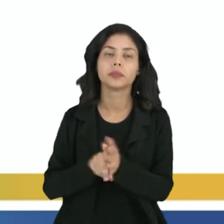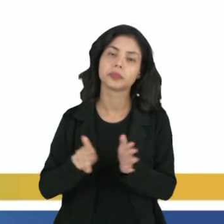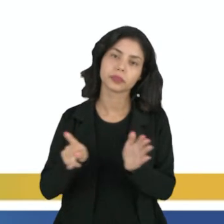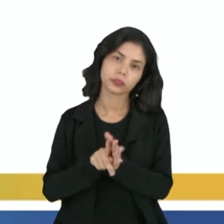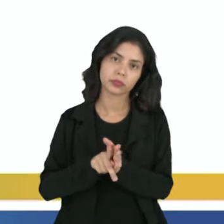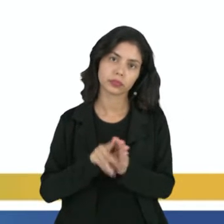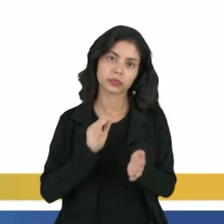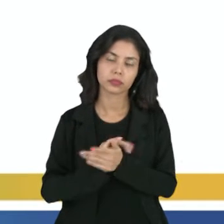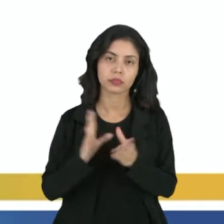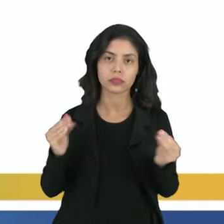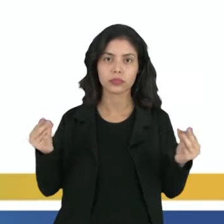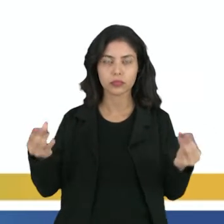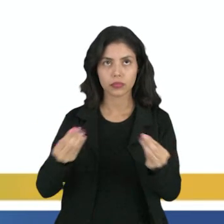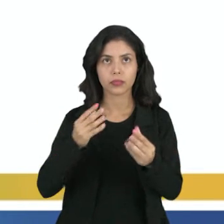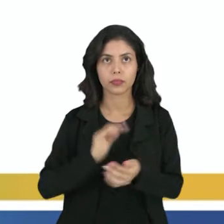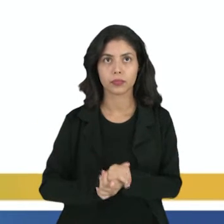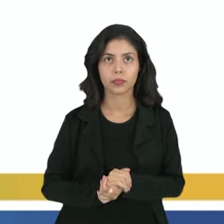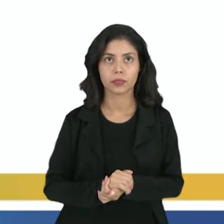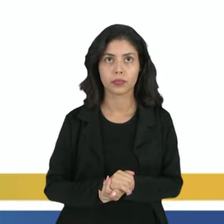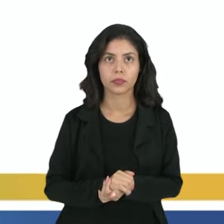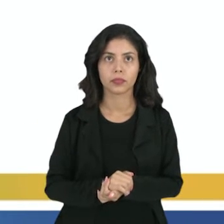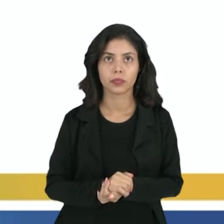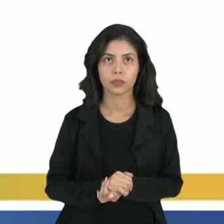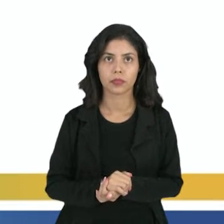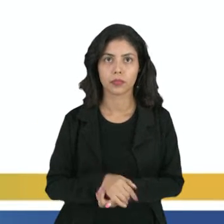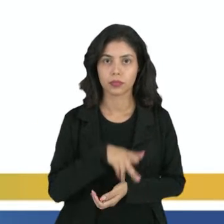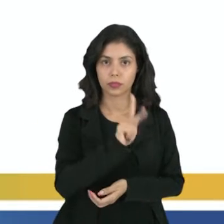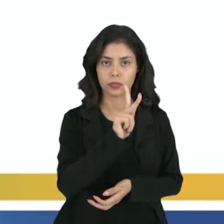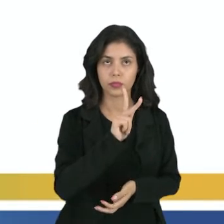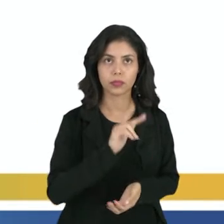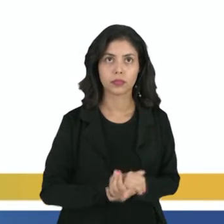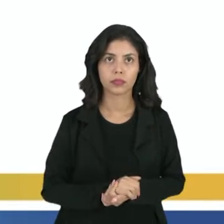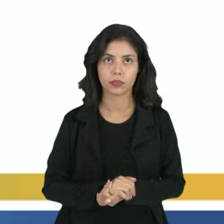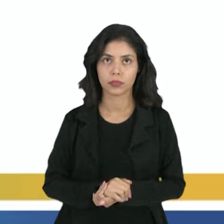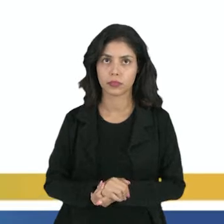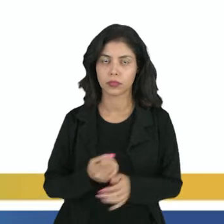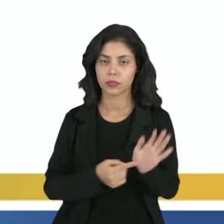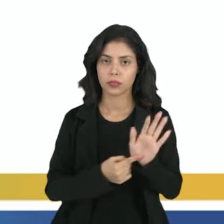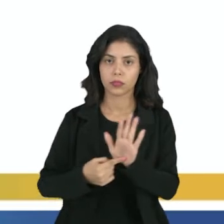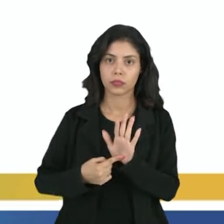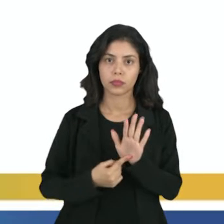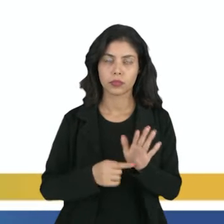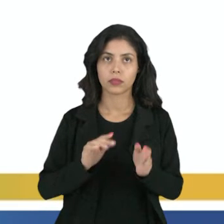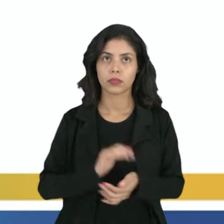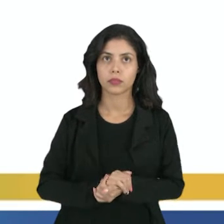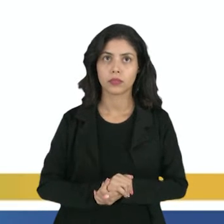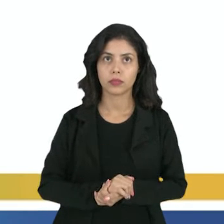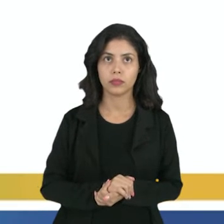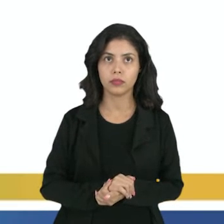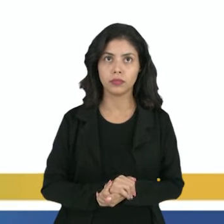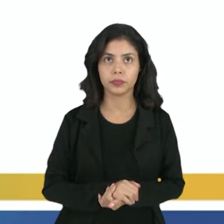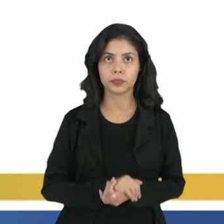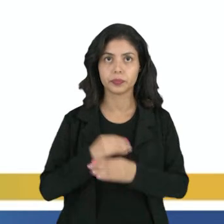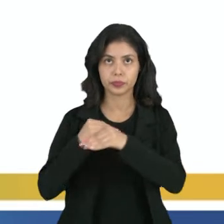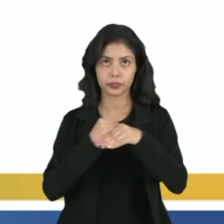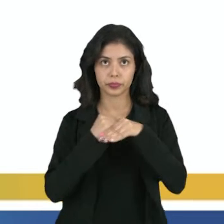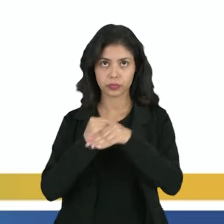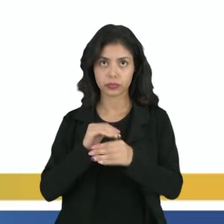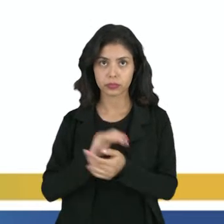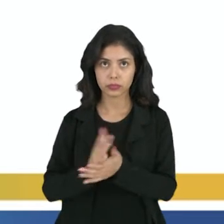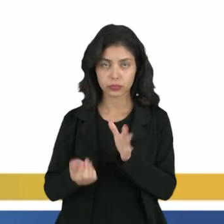dessas substâncias, ok? Então, nós temos aqui o K, que representa a constante de equilíbrio, igual